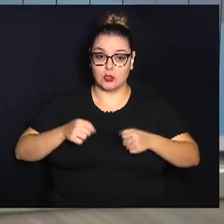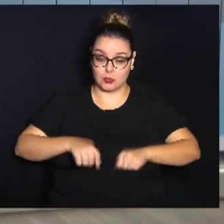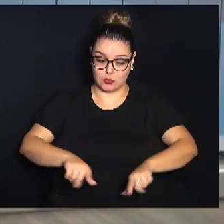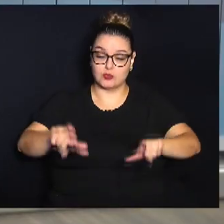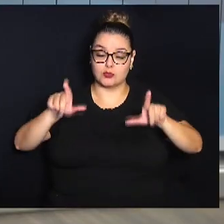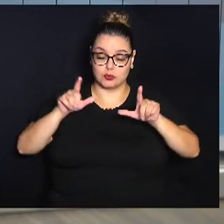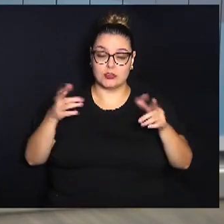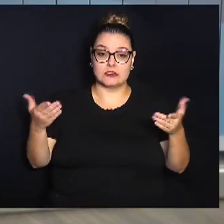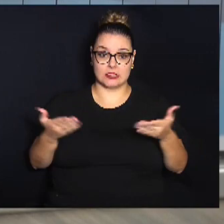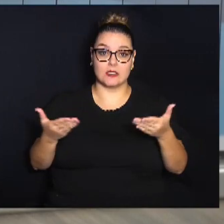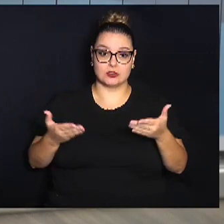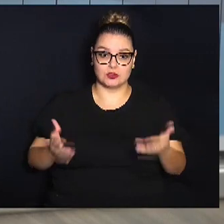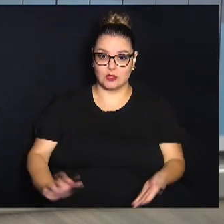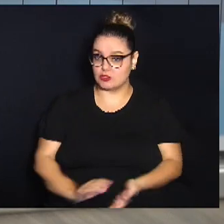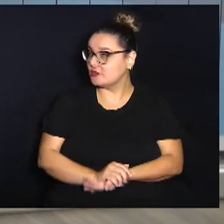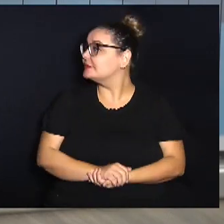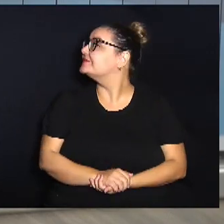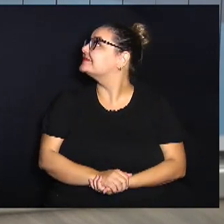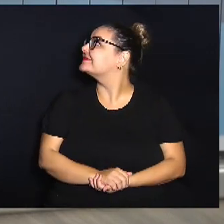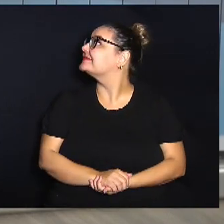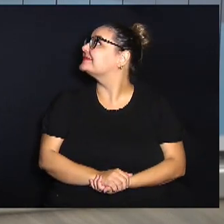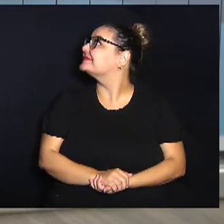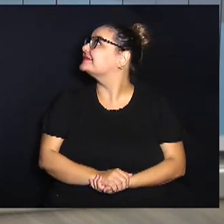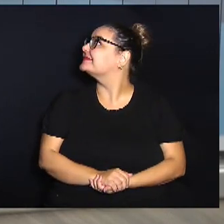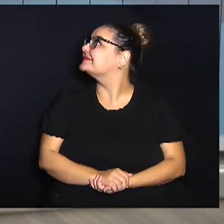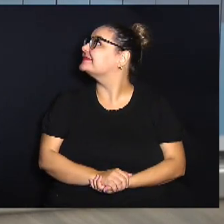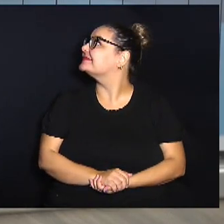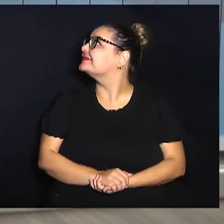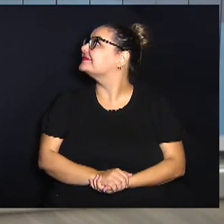de agora os destaques de hoje.